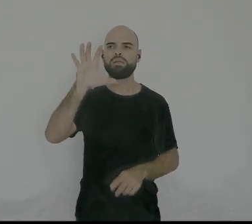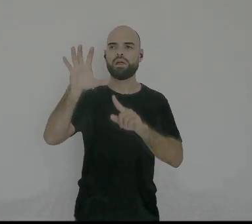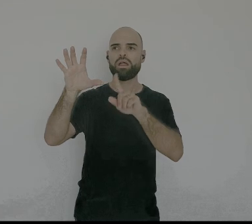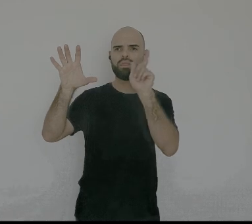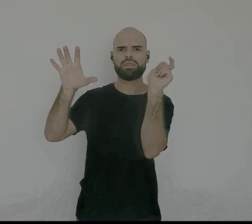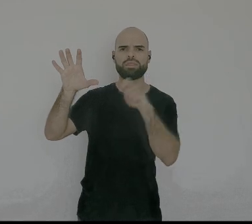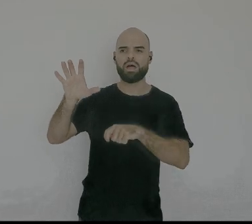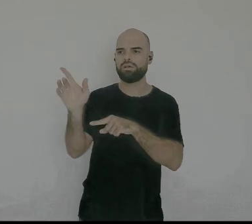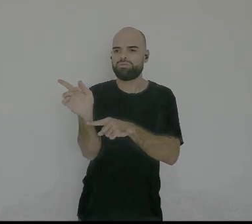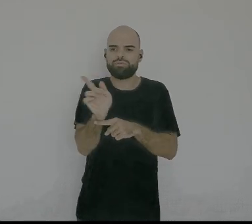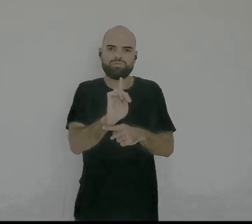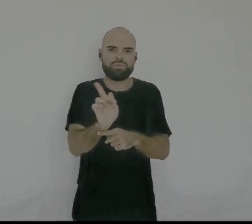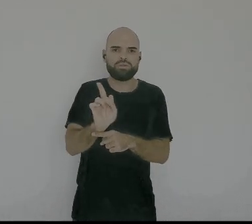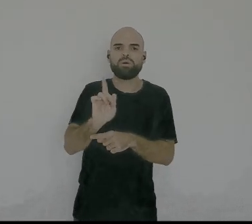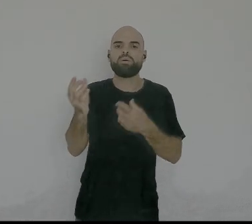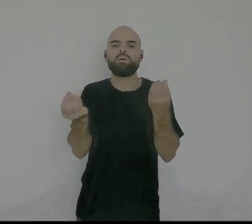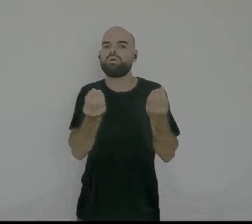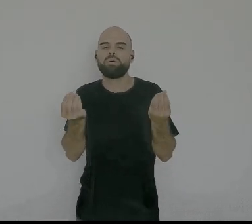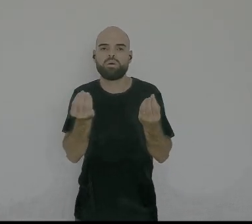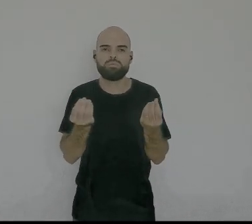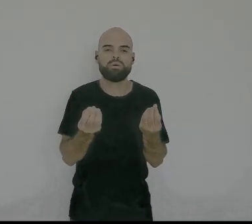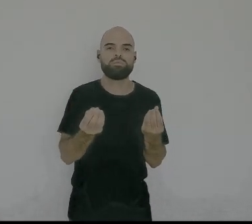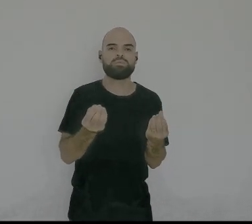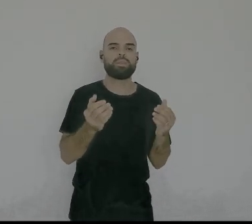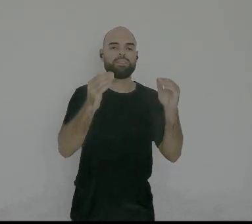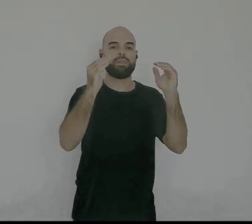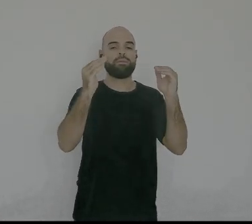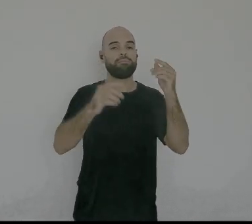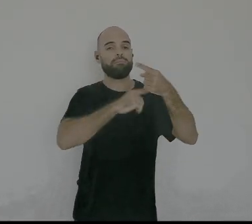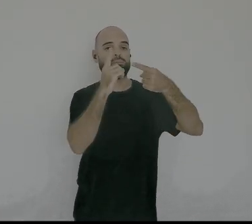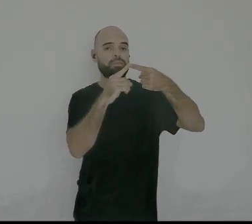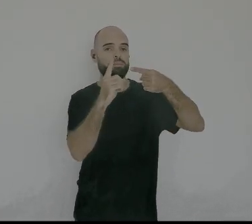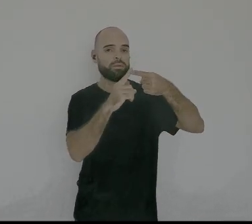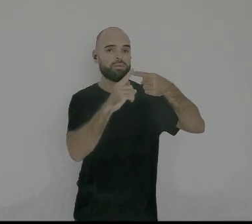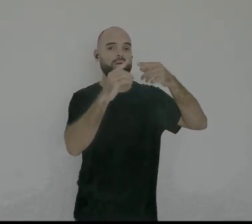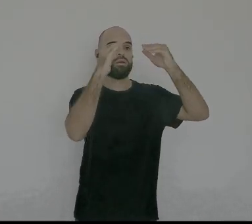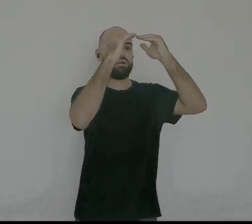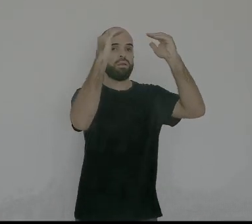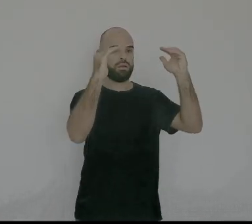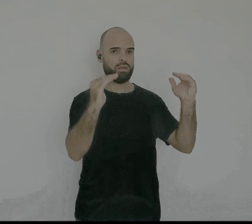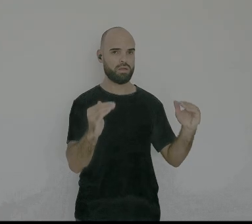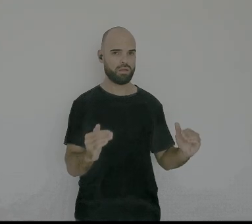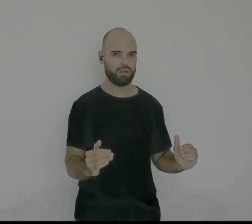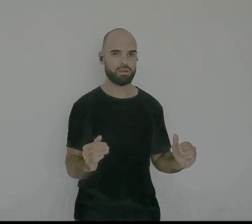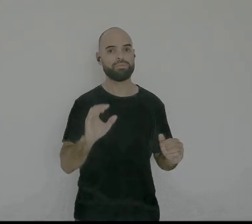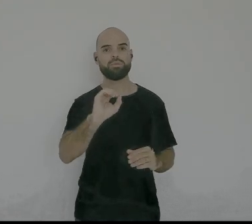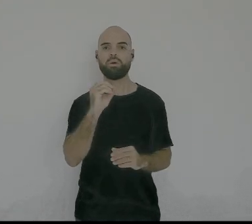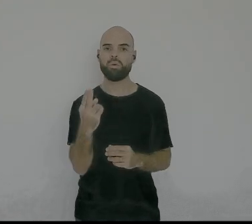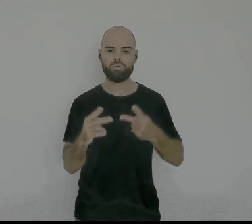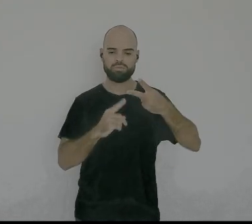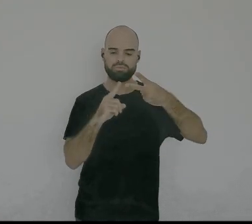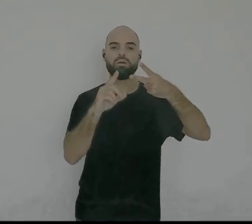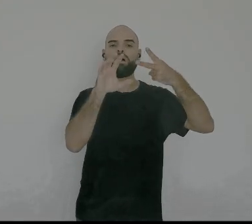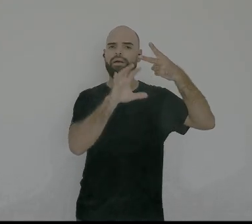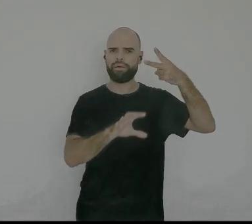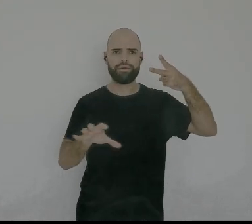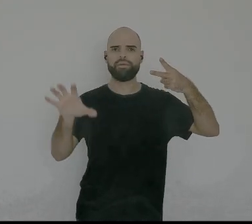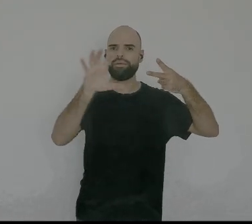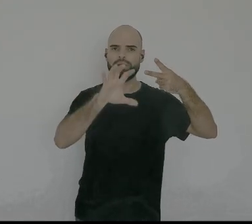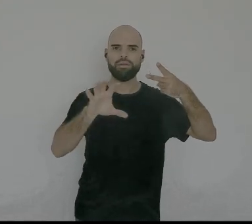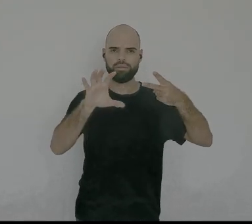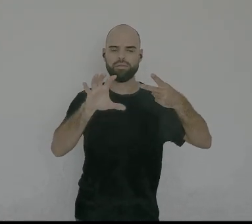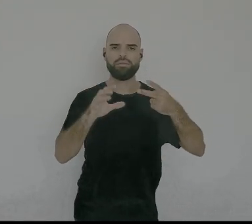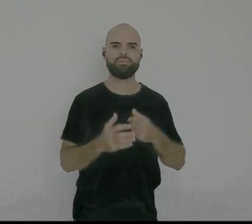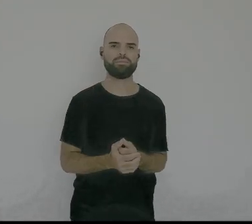E as redes podem ser governadas por hierarquia ou em governança. As formas de